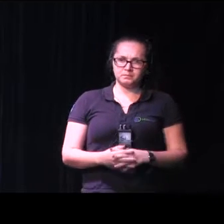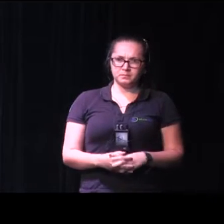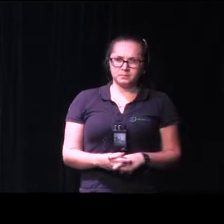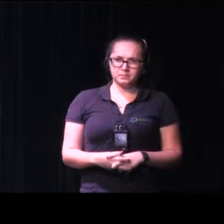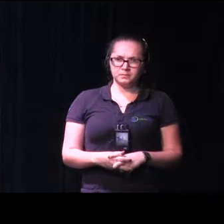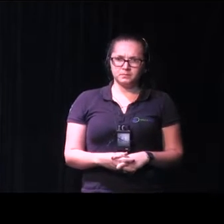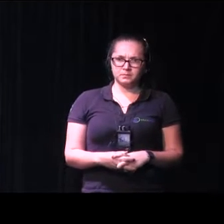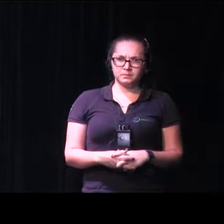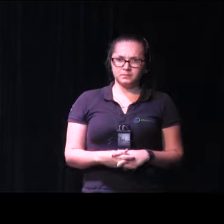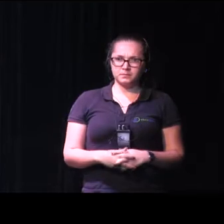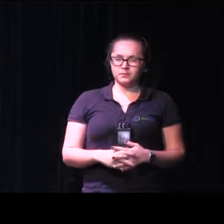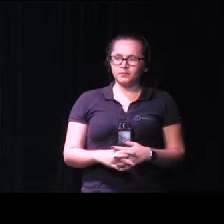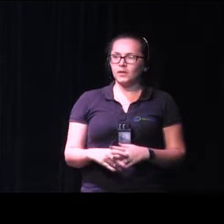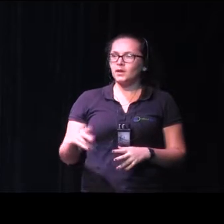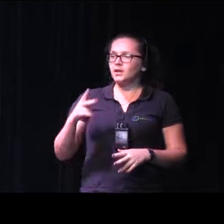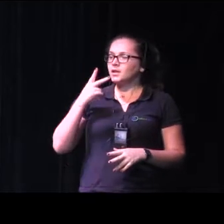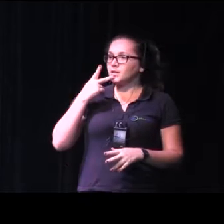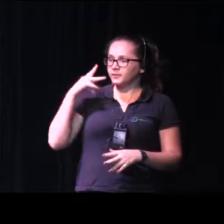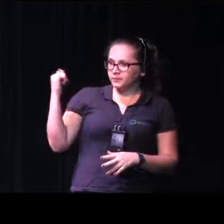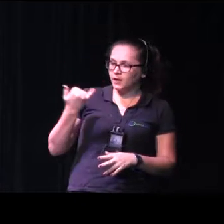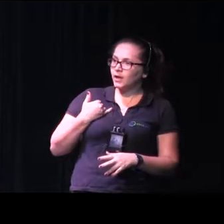todo tomando banho aí, etc.